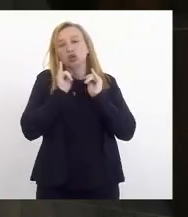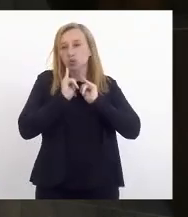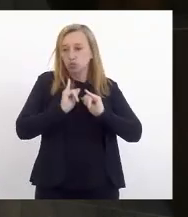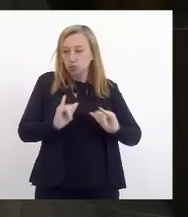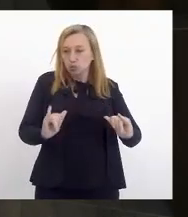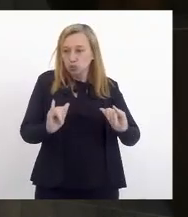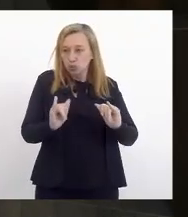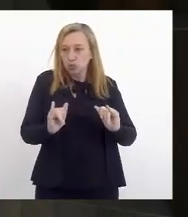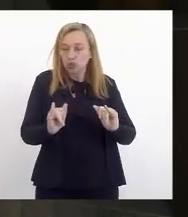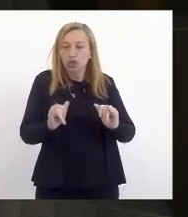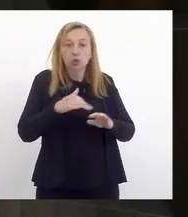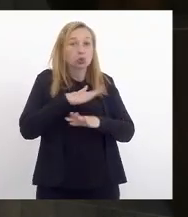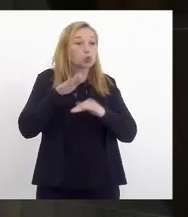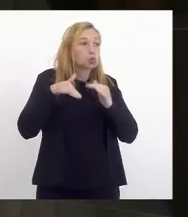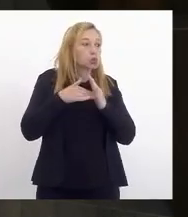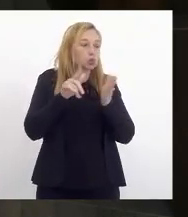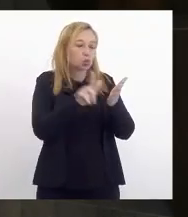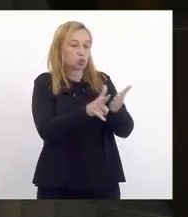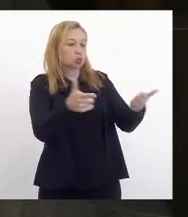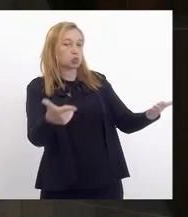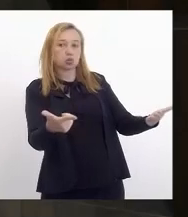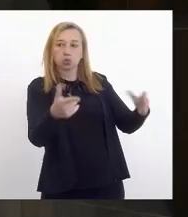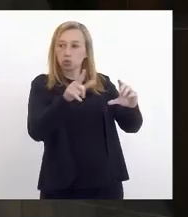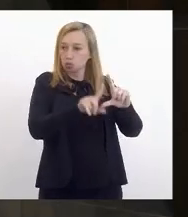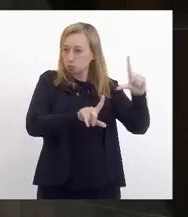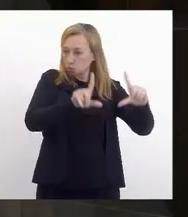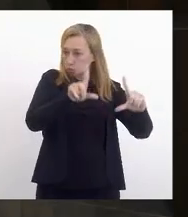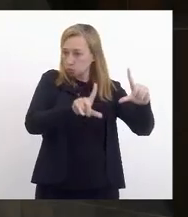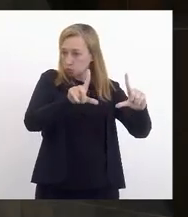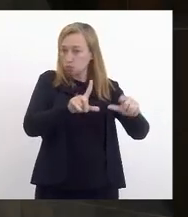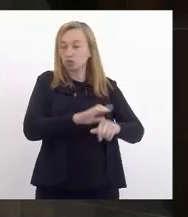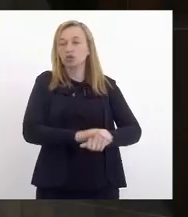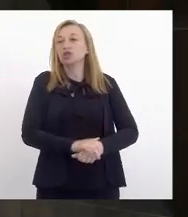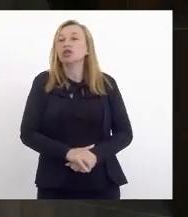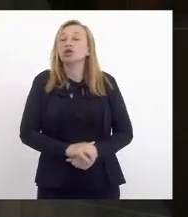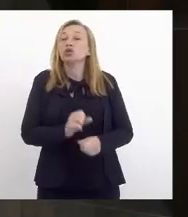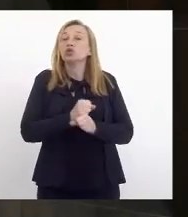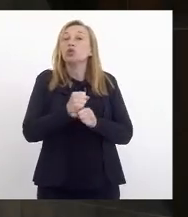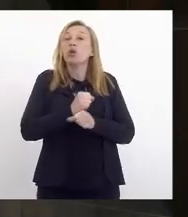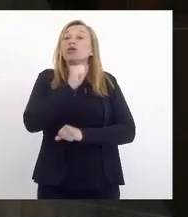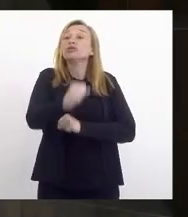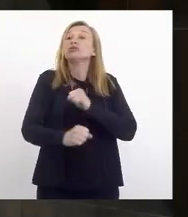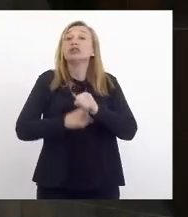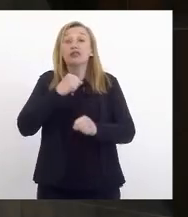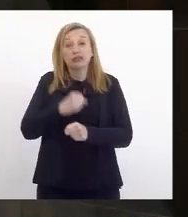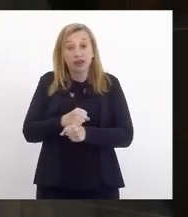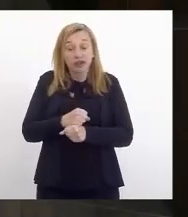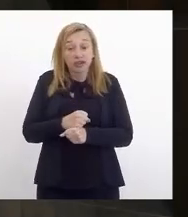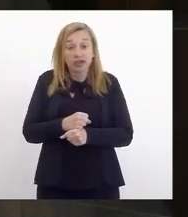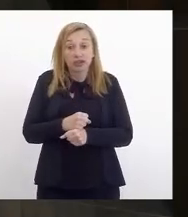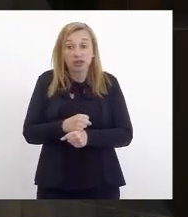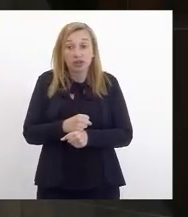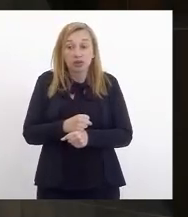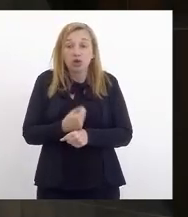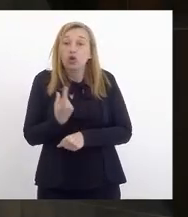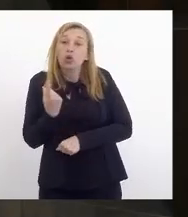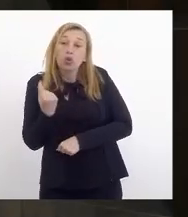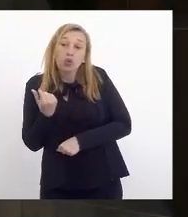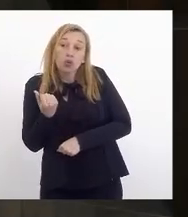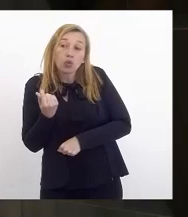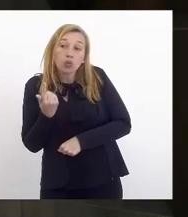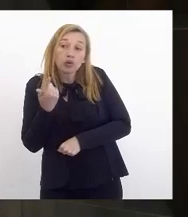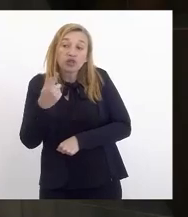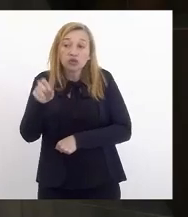anunciada em todos os jornais, é que no ano que vem, o preço do